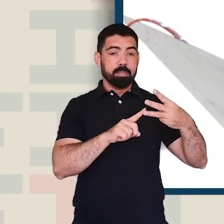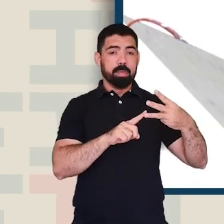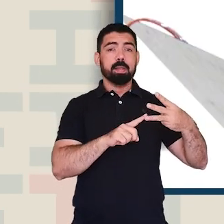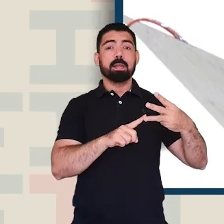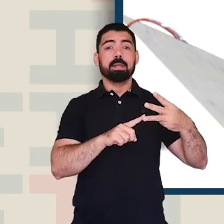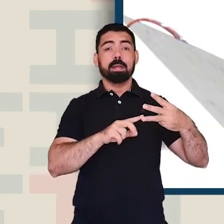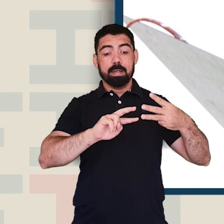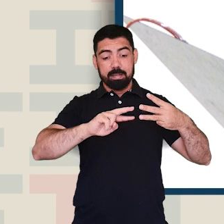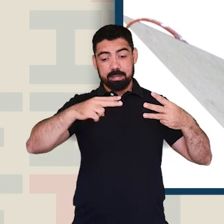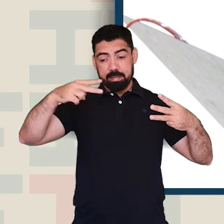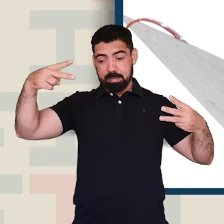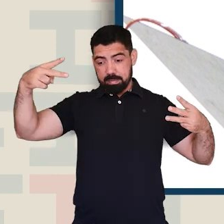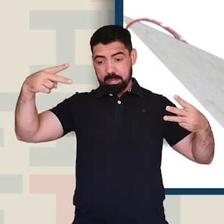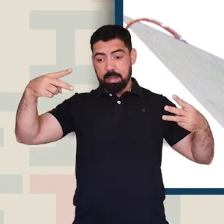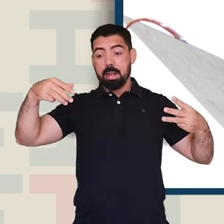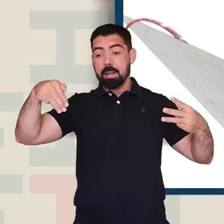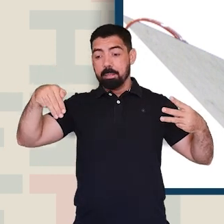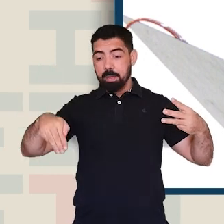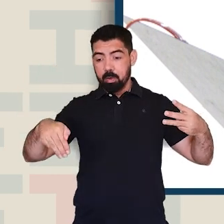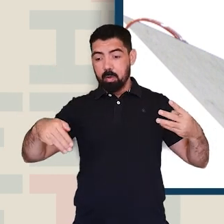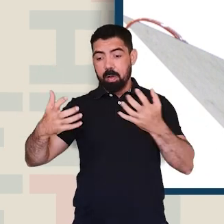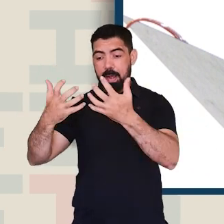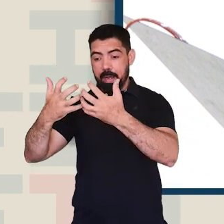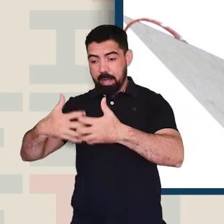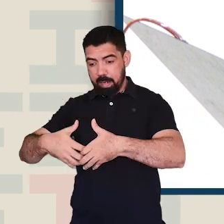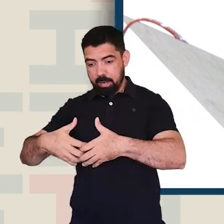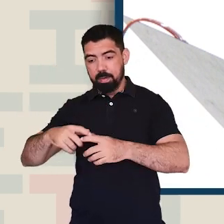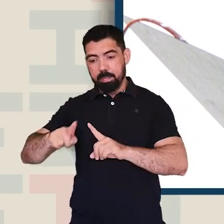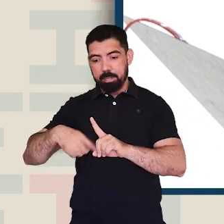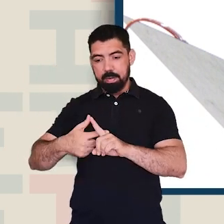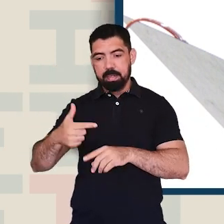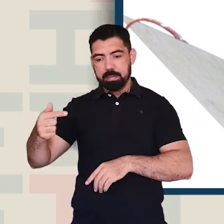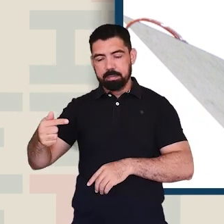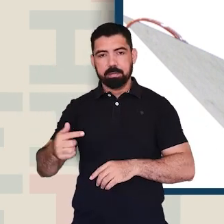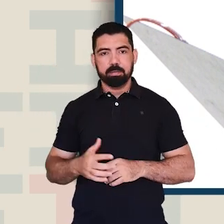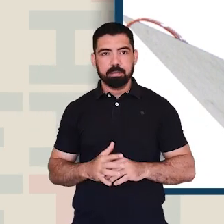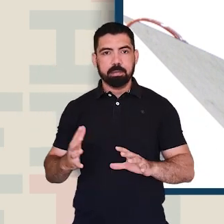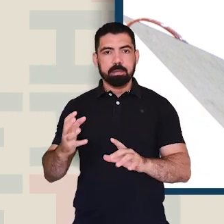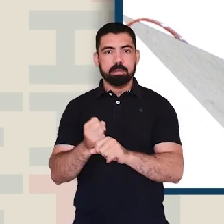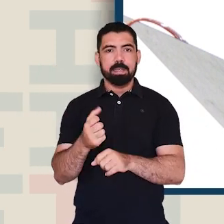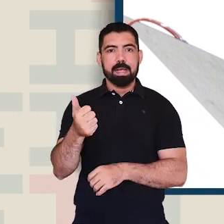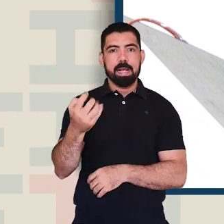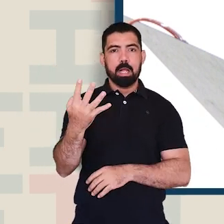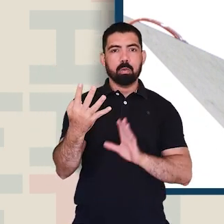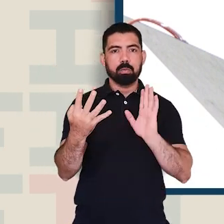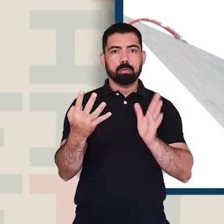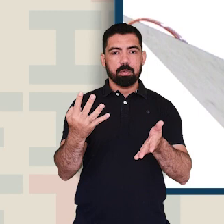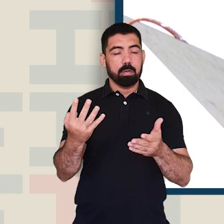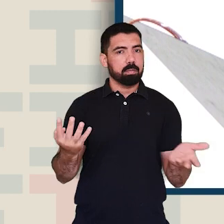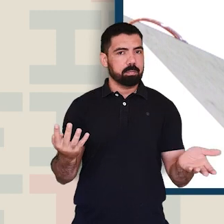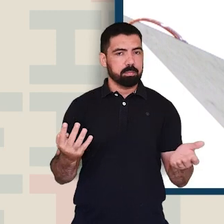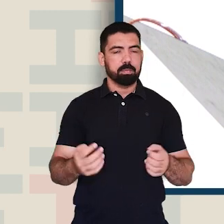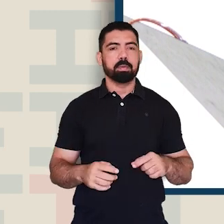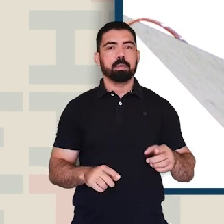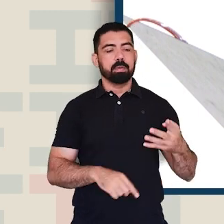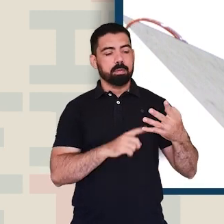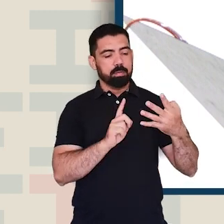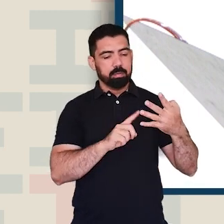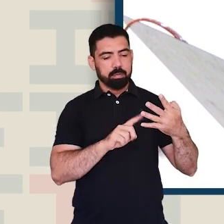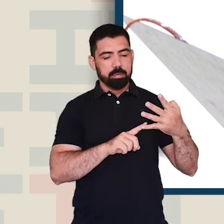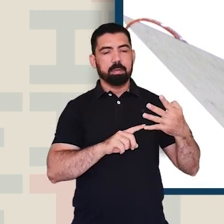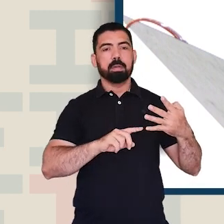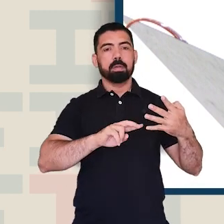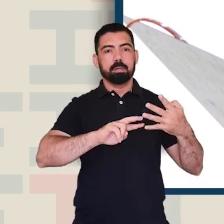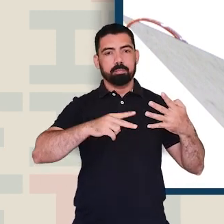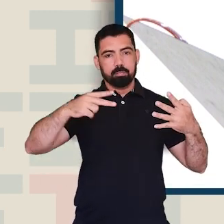escala menor harmônica, são mais 7 modos, então já vão 14. Você tem a